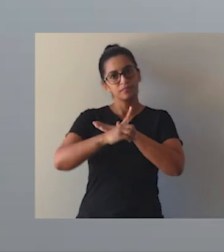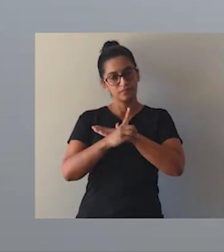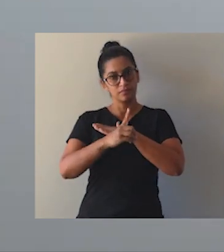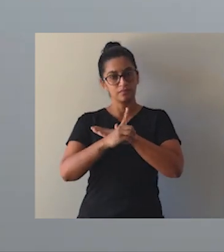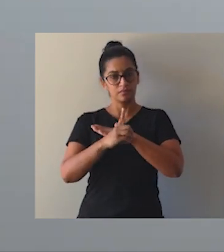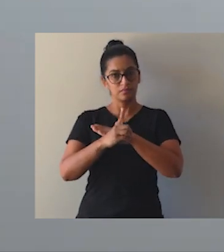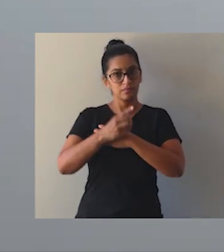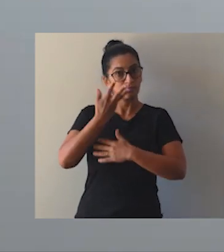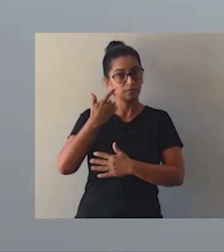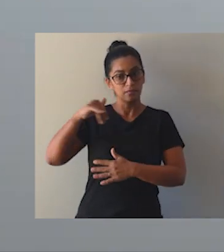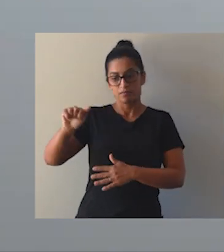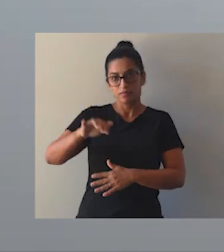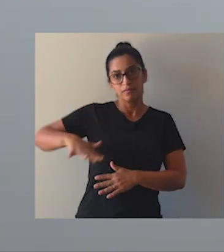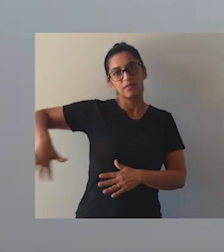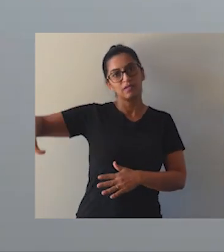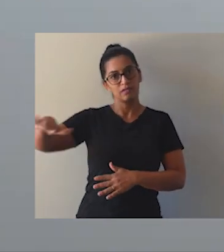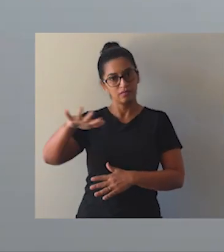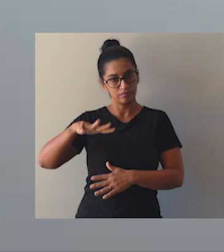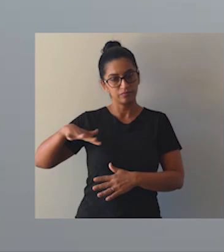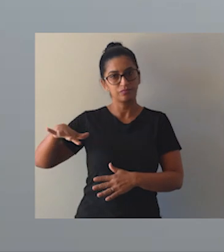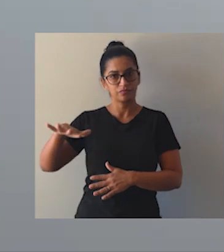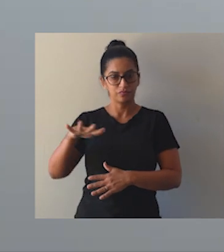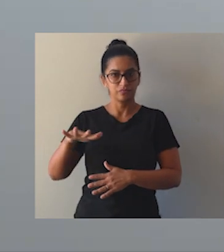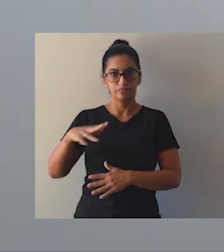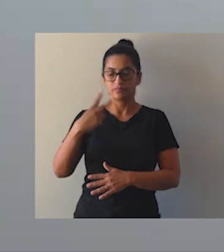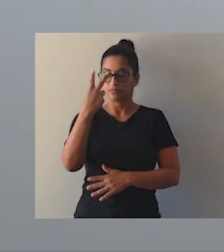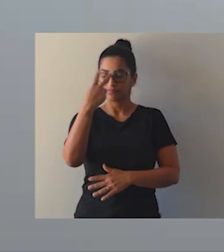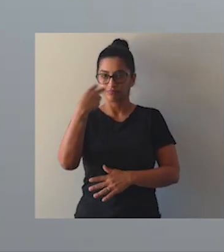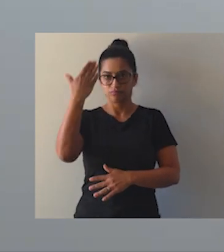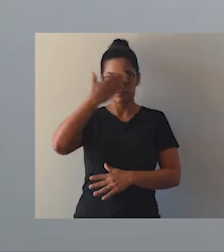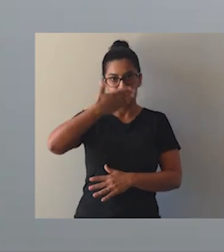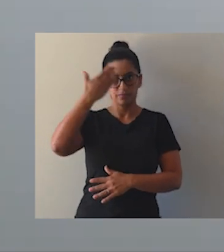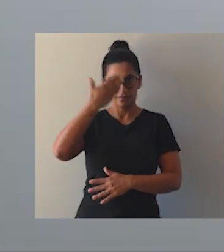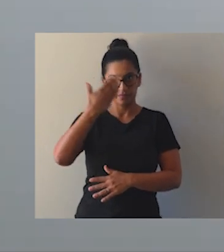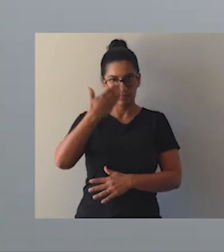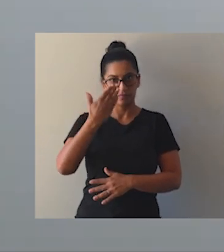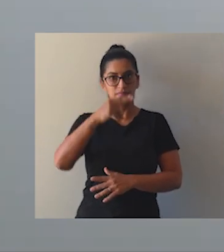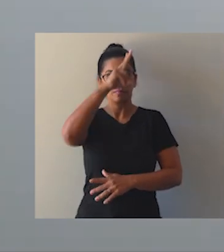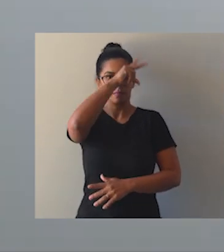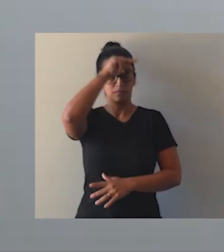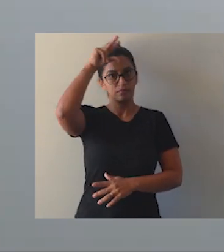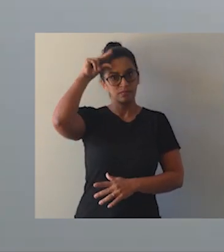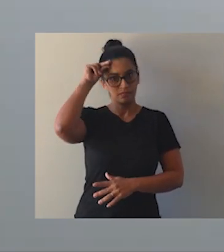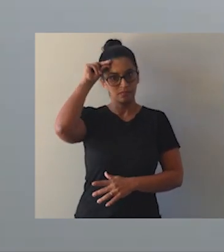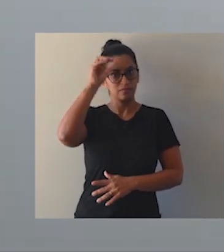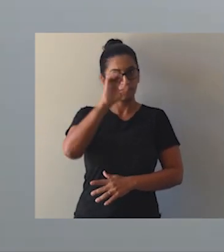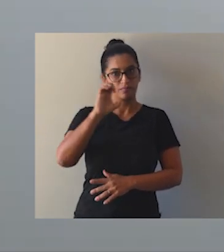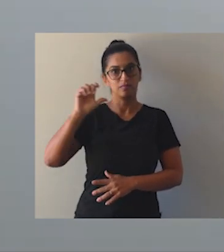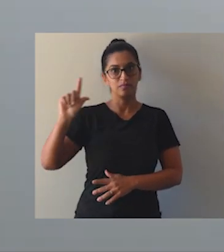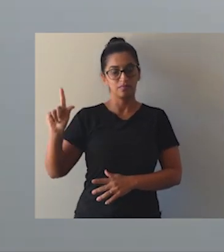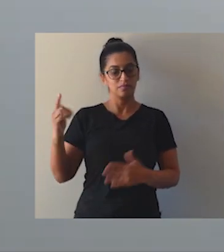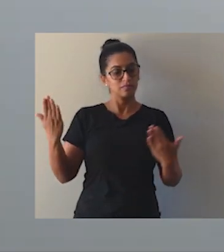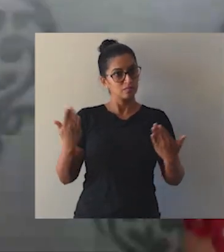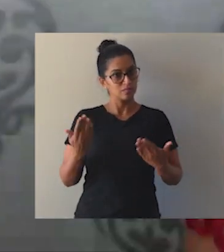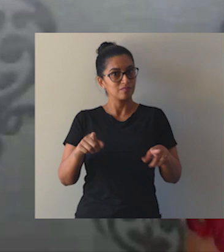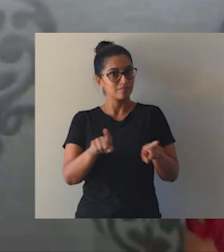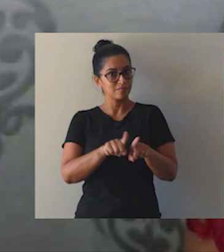rede municipal de ensino em Campo Grande, Mato Grosso do Sul. Estamos aqui eu e a professora